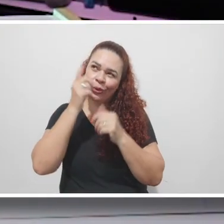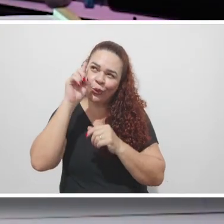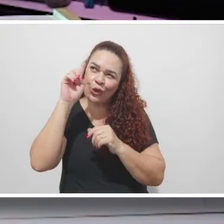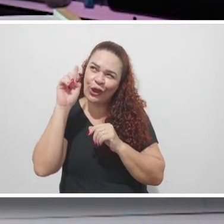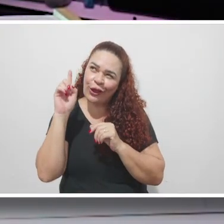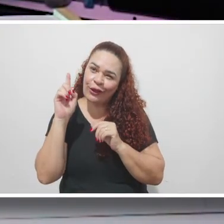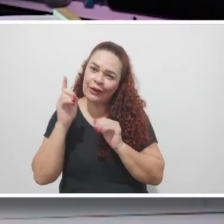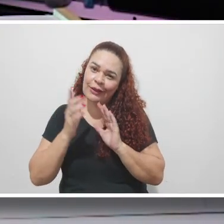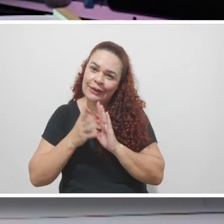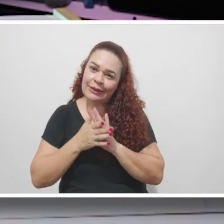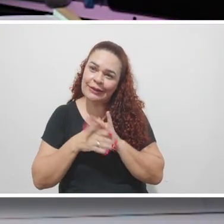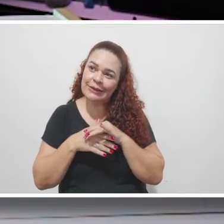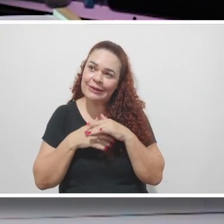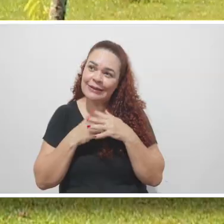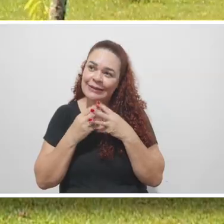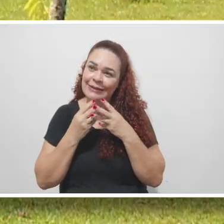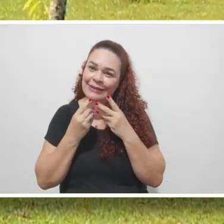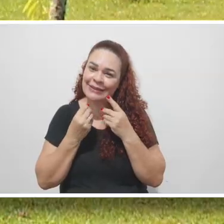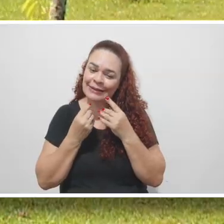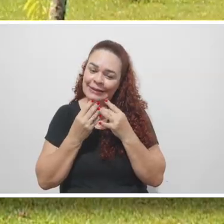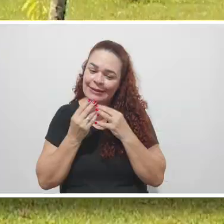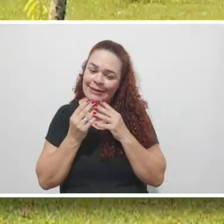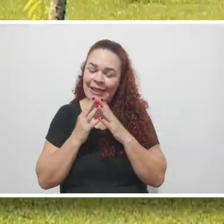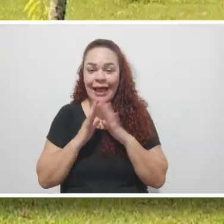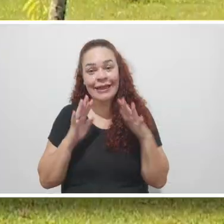Estava um dia bonito.